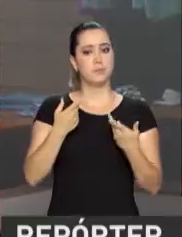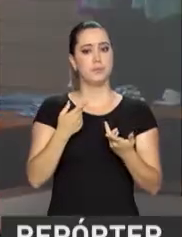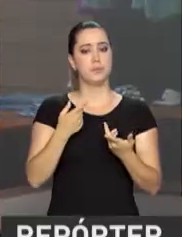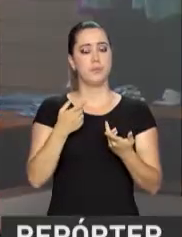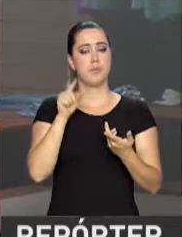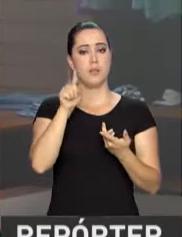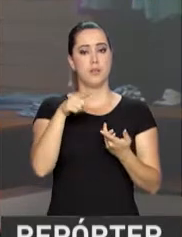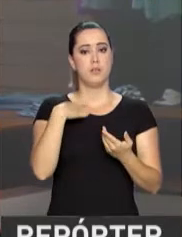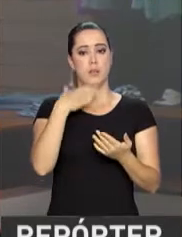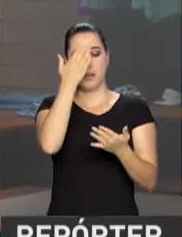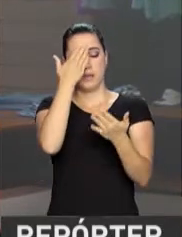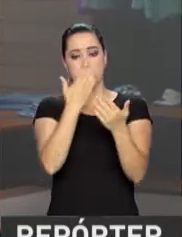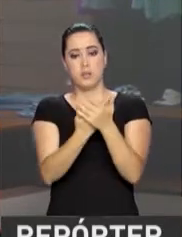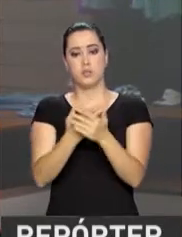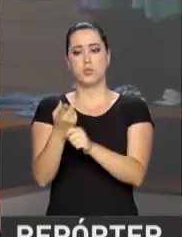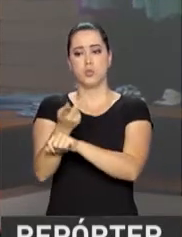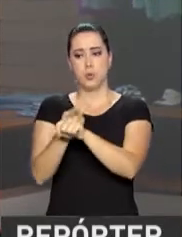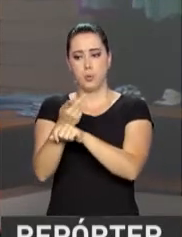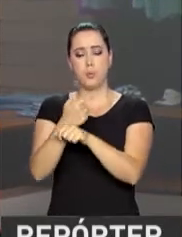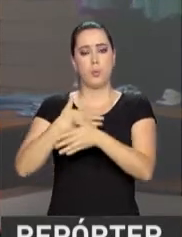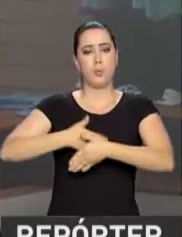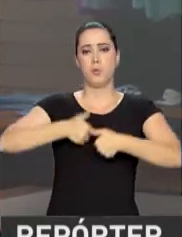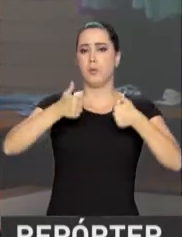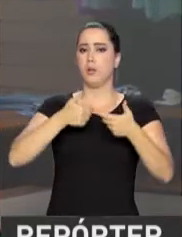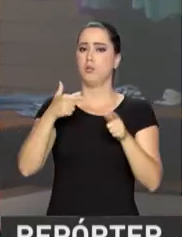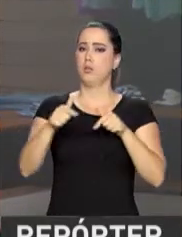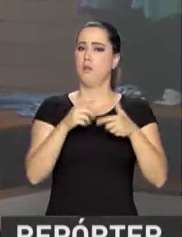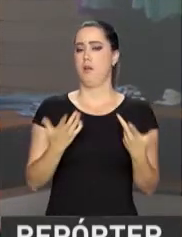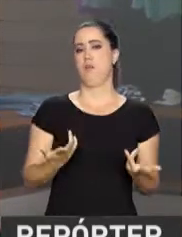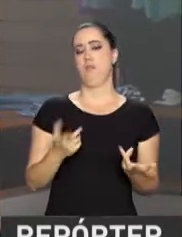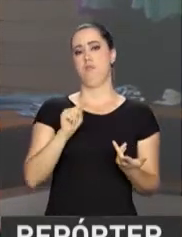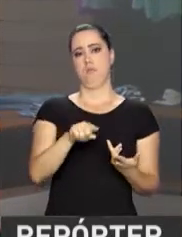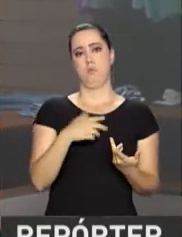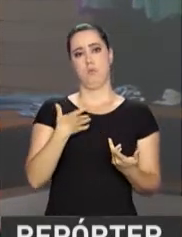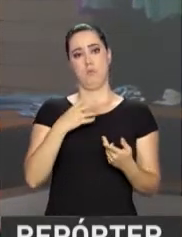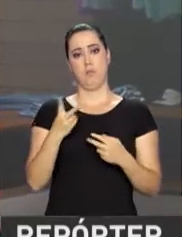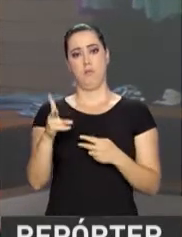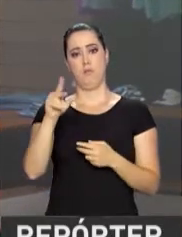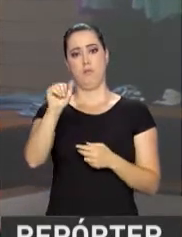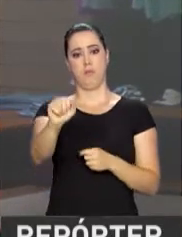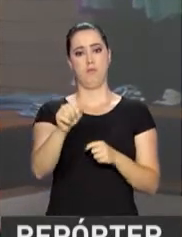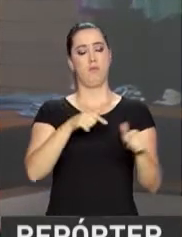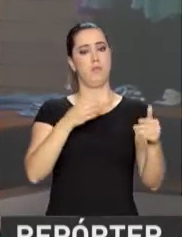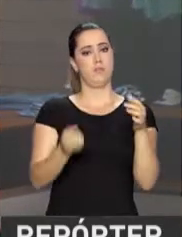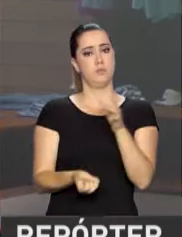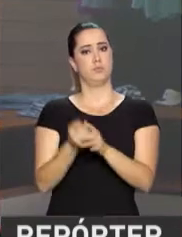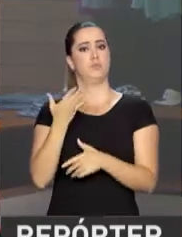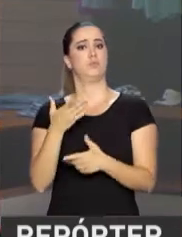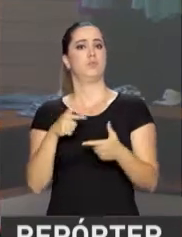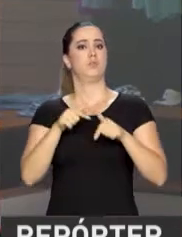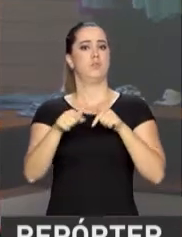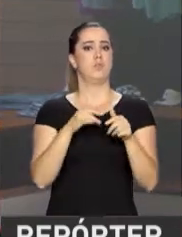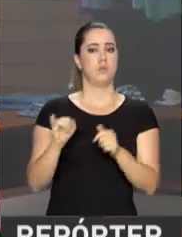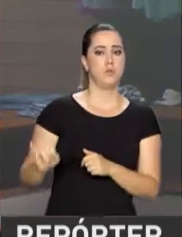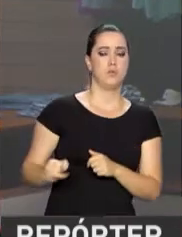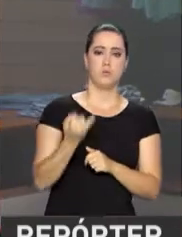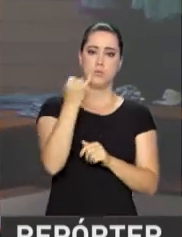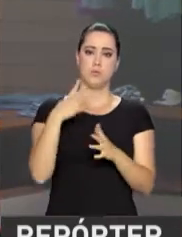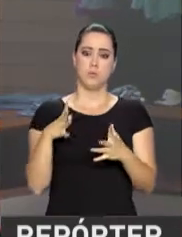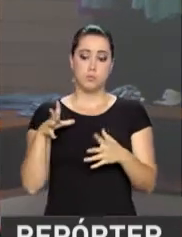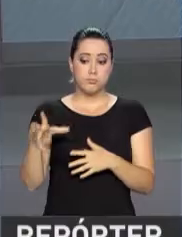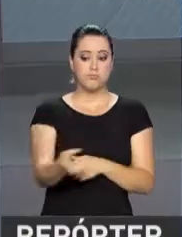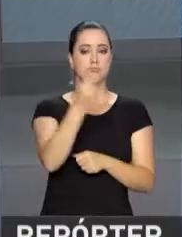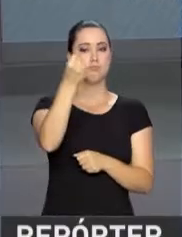acredita é dar seu máximo no trabalho que as hordas surgem é ea oportunidade está aí pra um processo